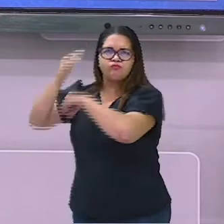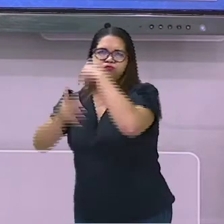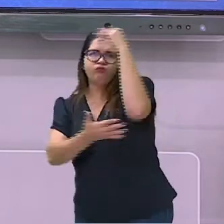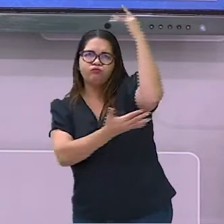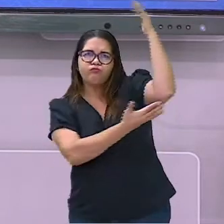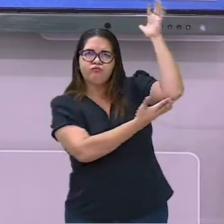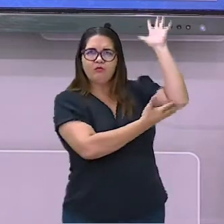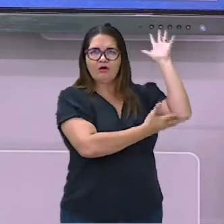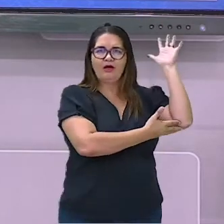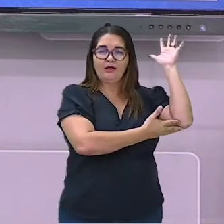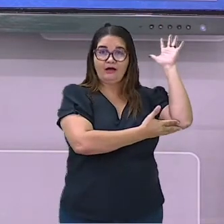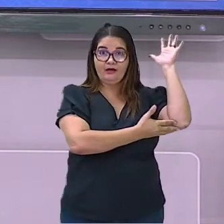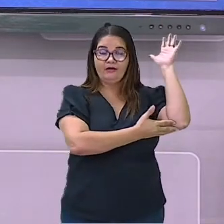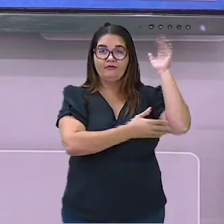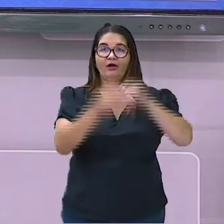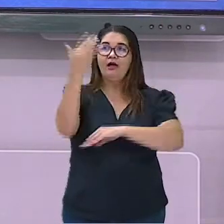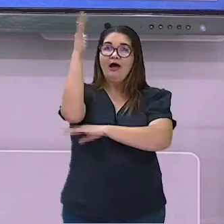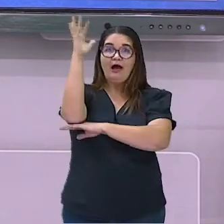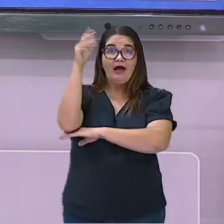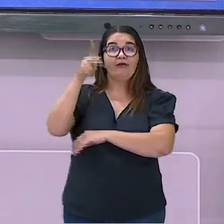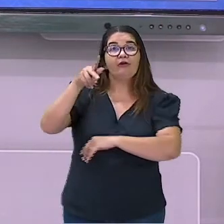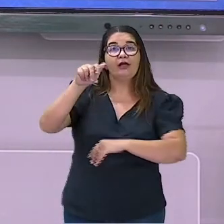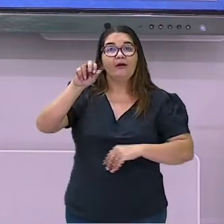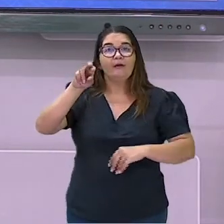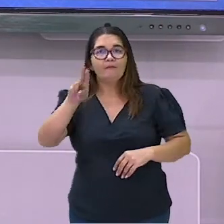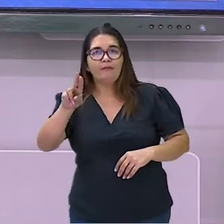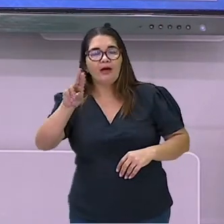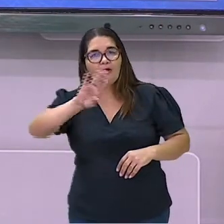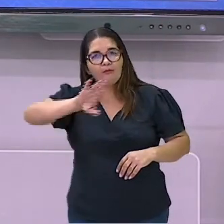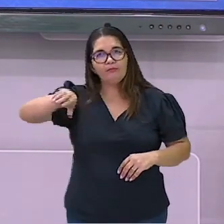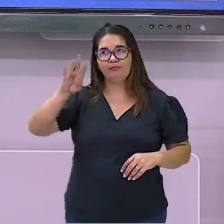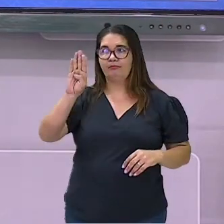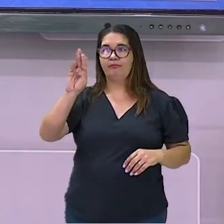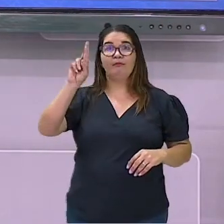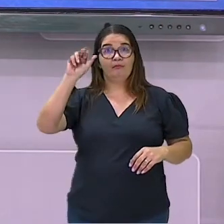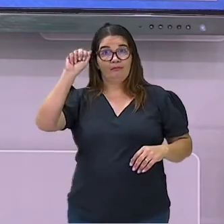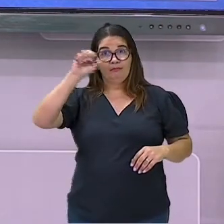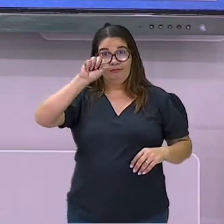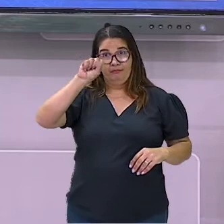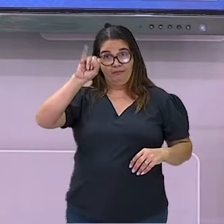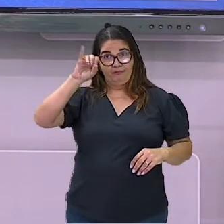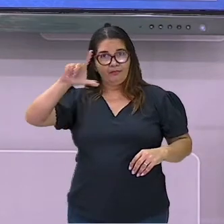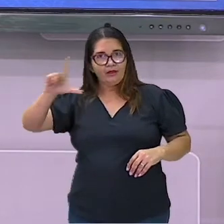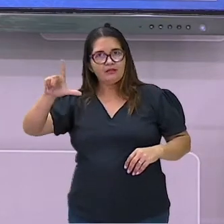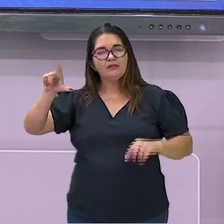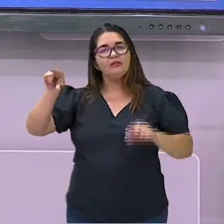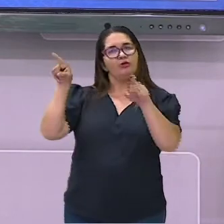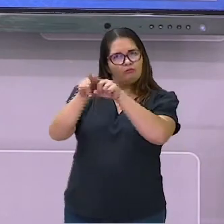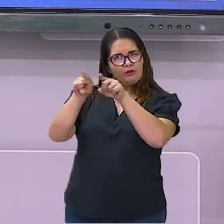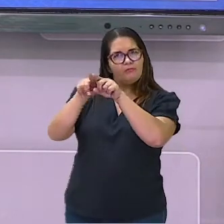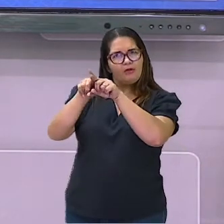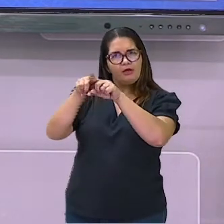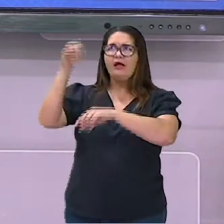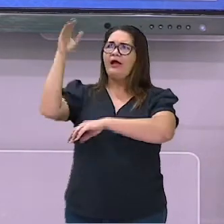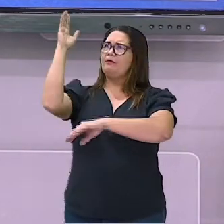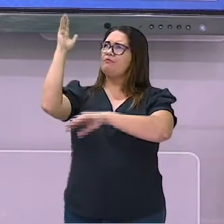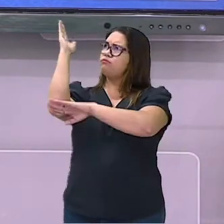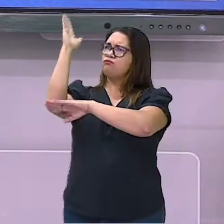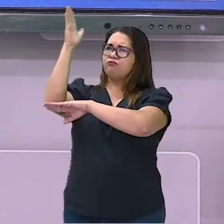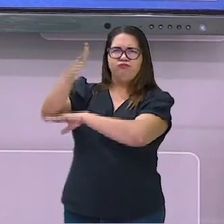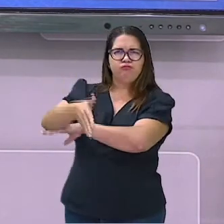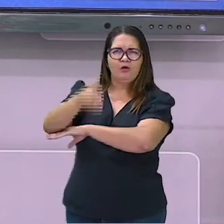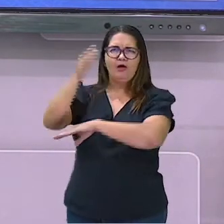meio do escambo com os indígenas, ou seja, por meio de trocas. Não era o rei de